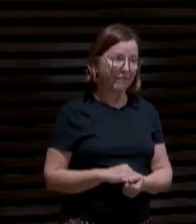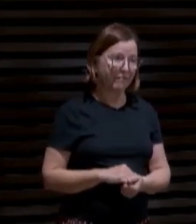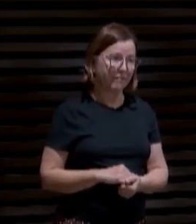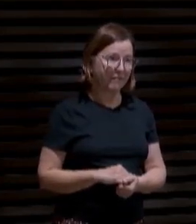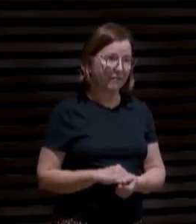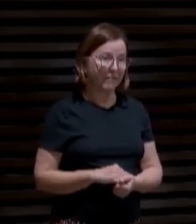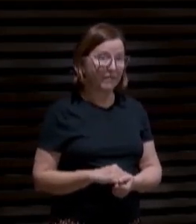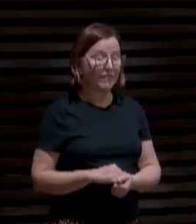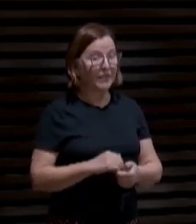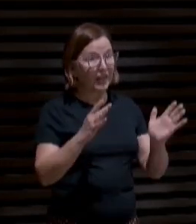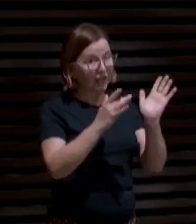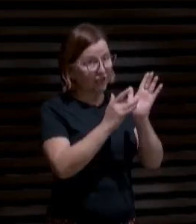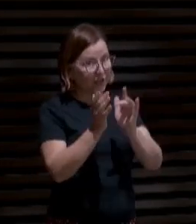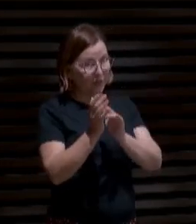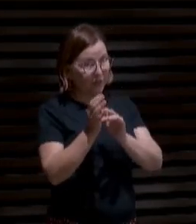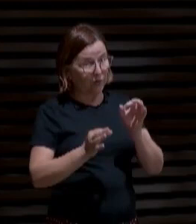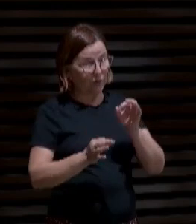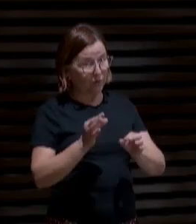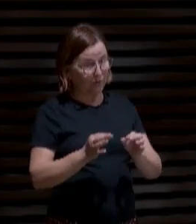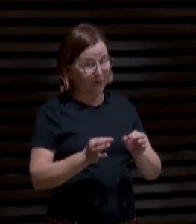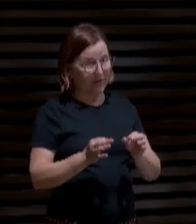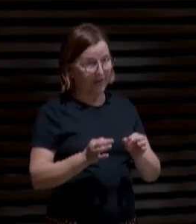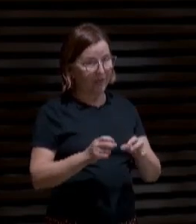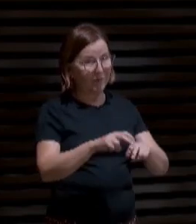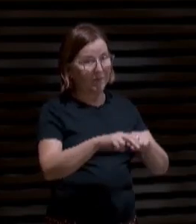Agora Jesus deveria ser julgado pela lei da terra,